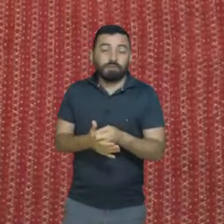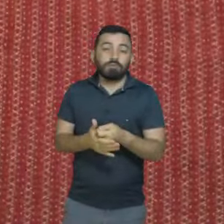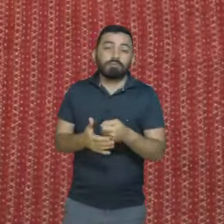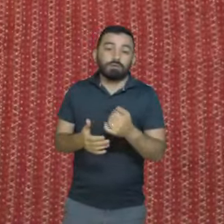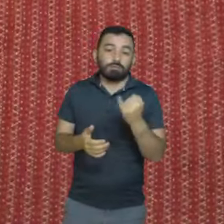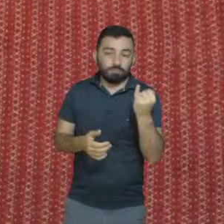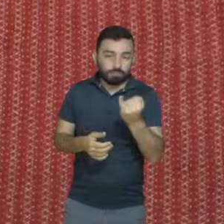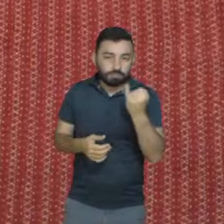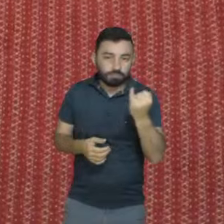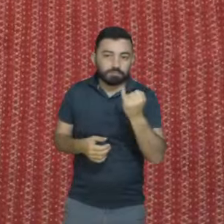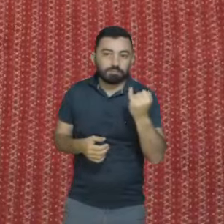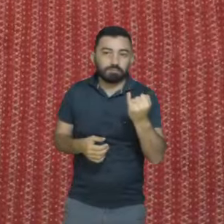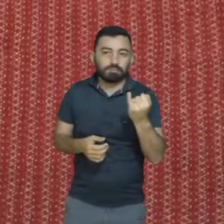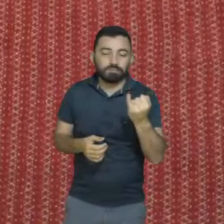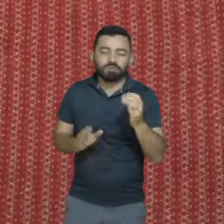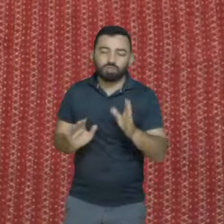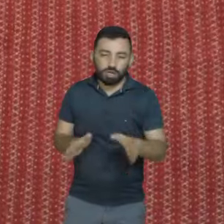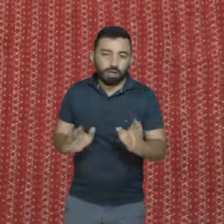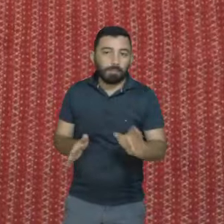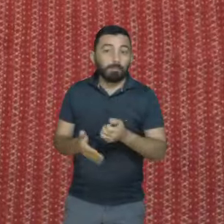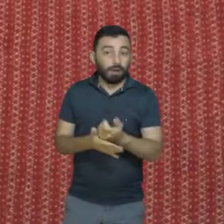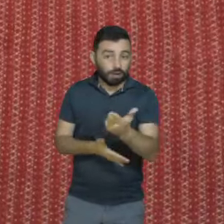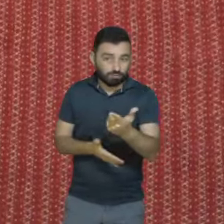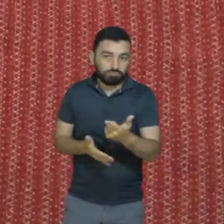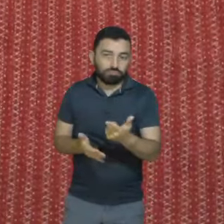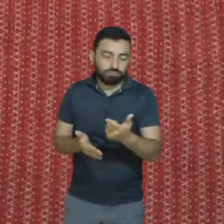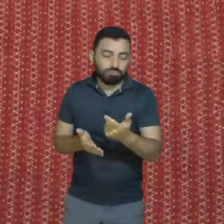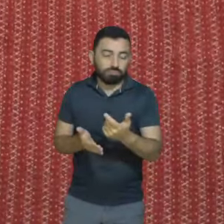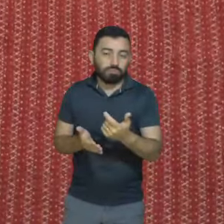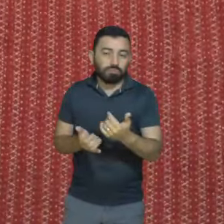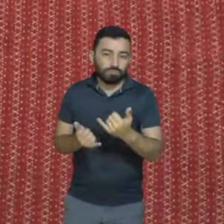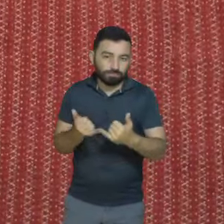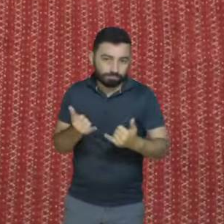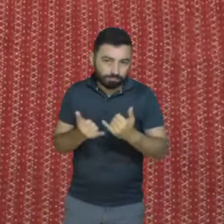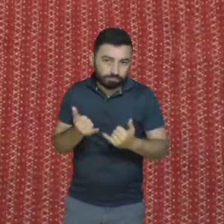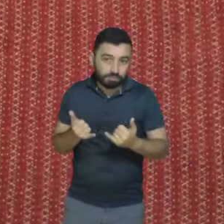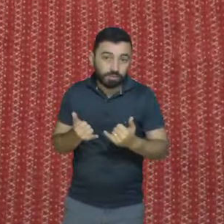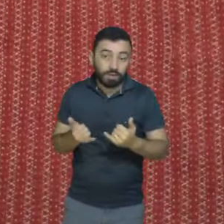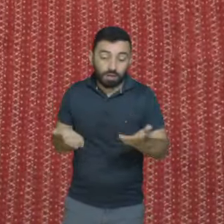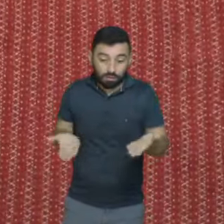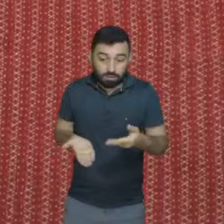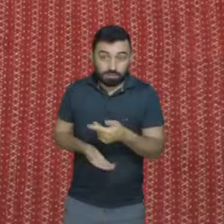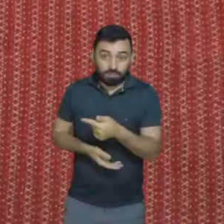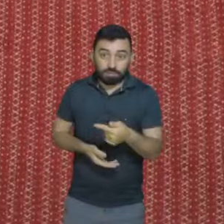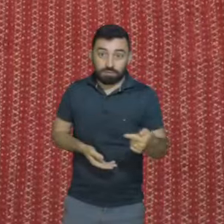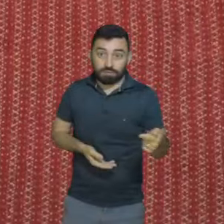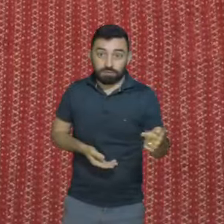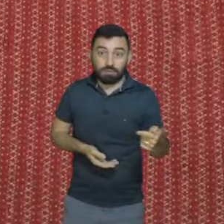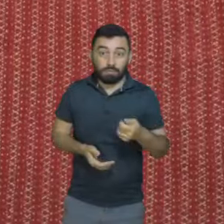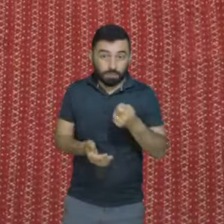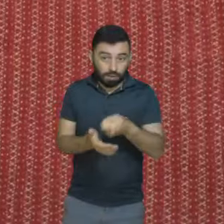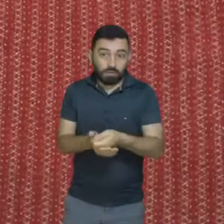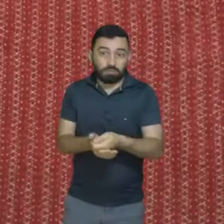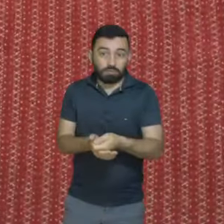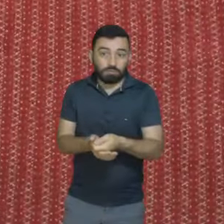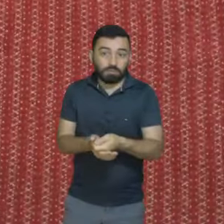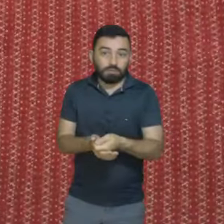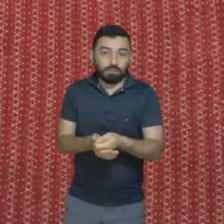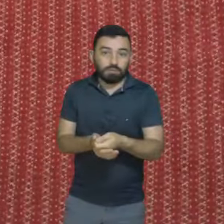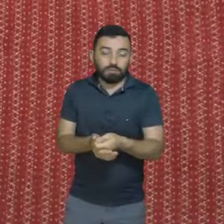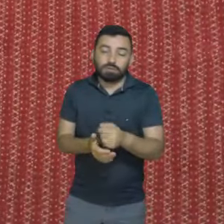que foram pagas uma parte das emendas agora, nessa semana, segunda-feira, foram pagas as emendas, publicadas na